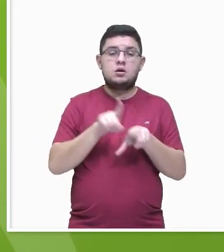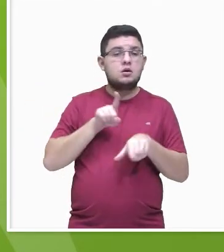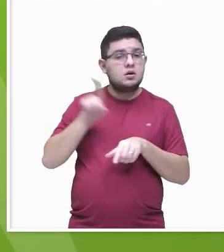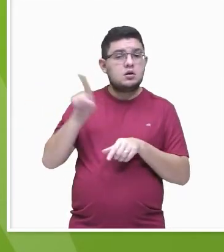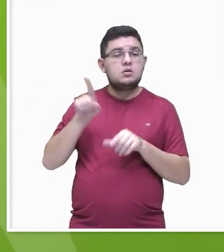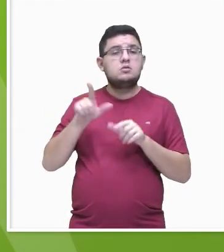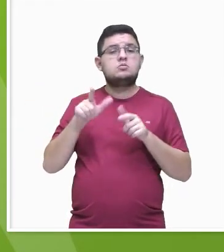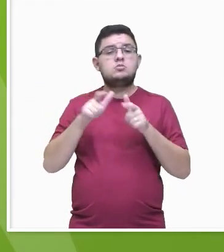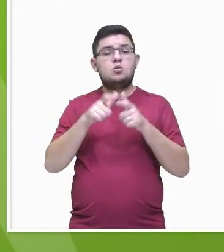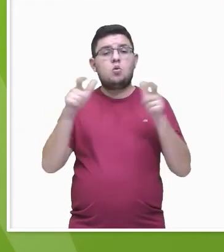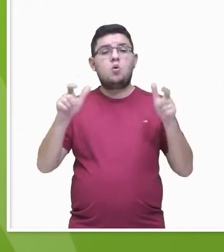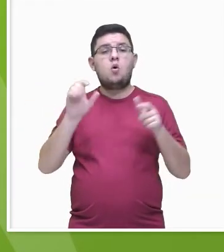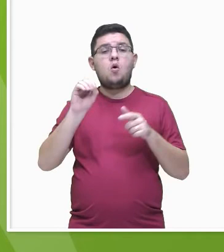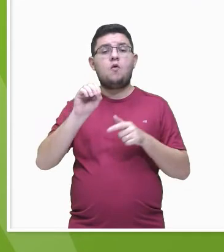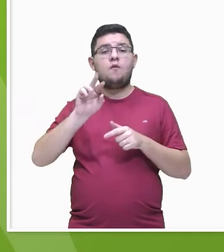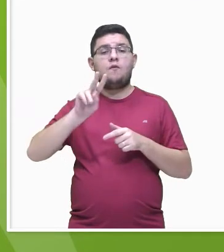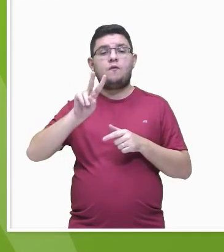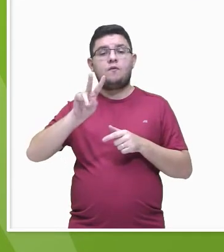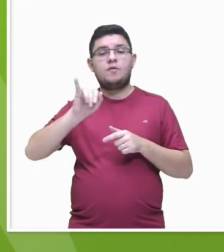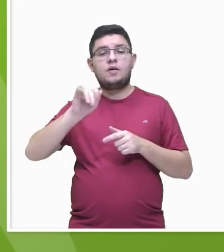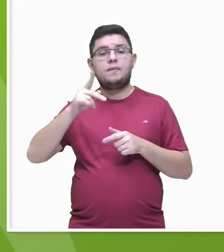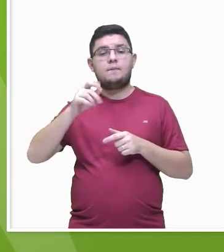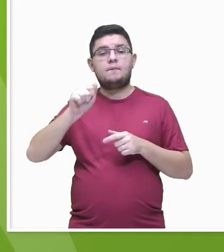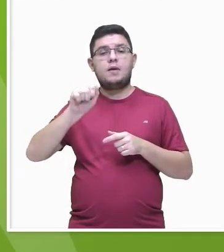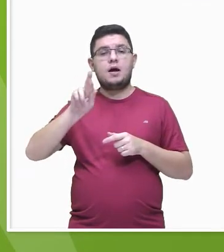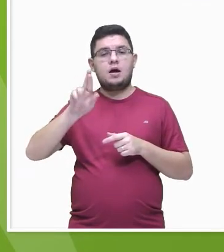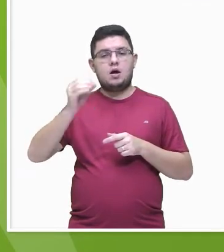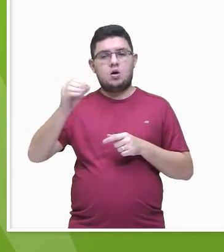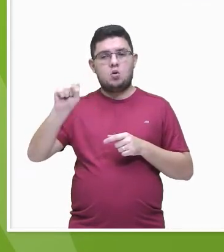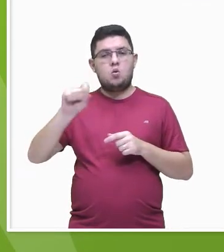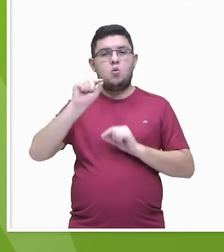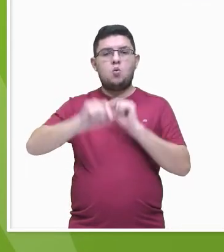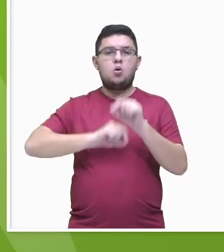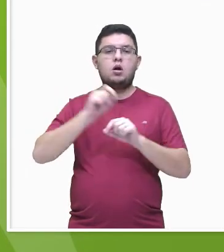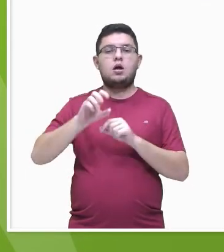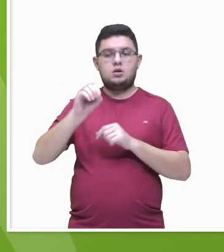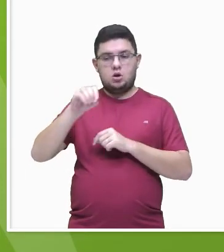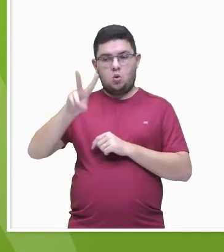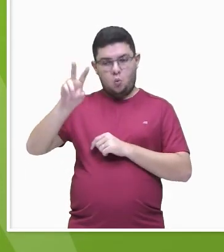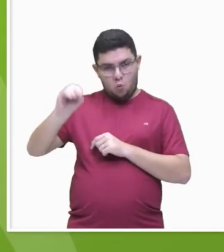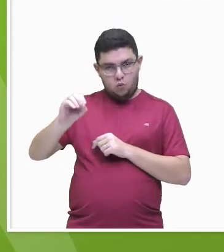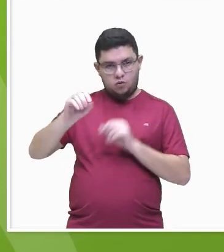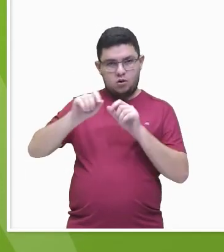colocar os ovinhos e o filhote vai se desenvolver, que é o que a gente vai observar na próxima imagem.